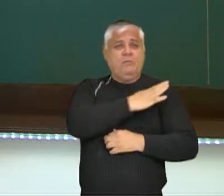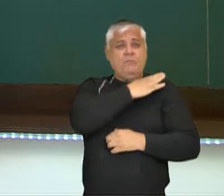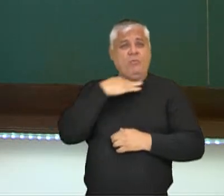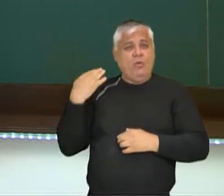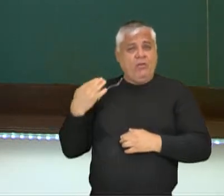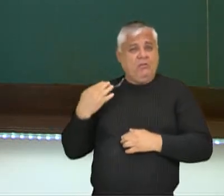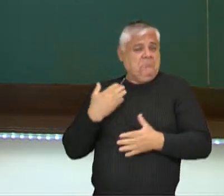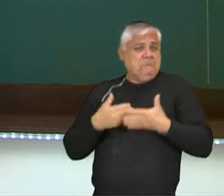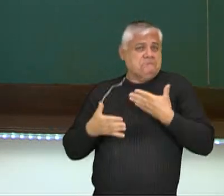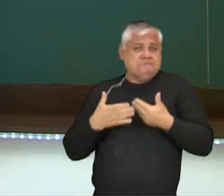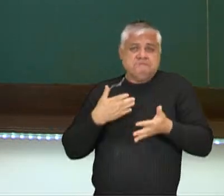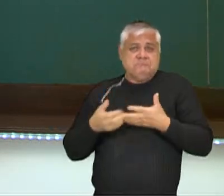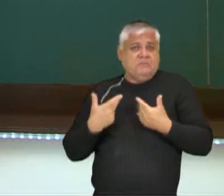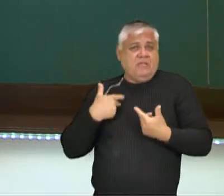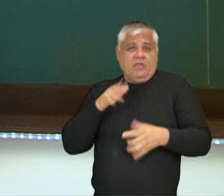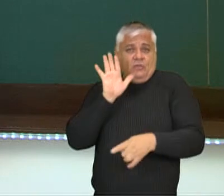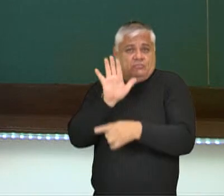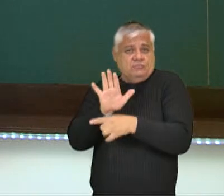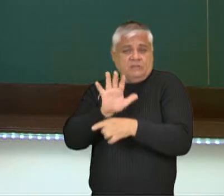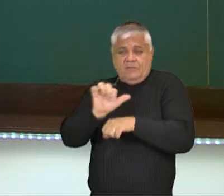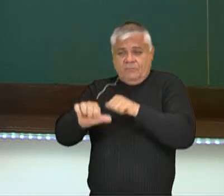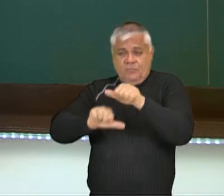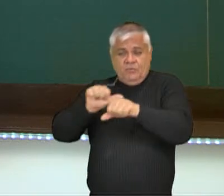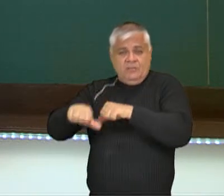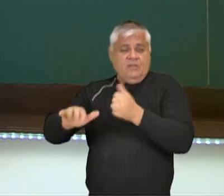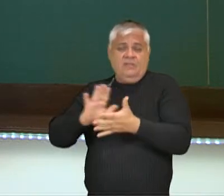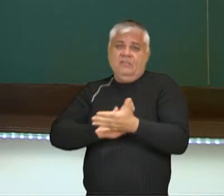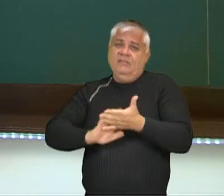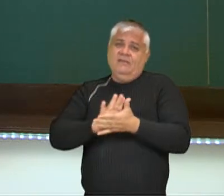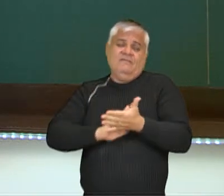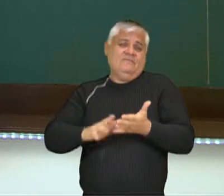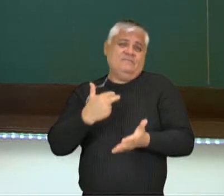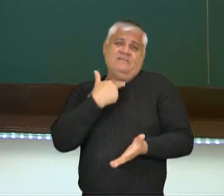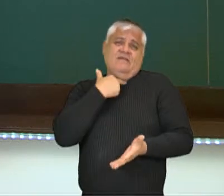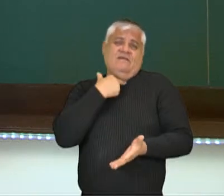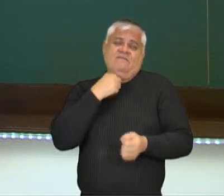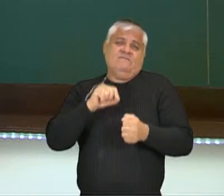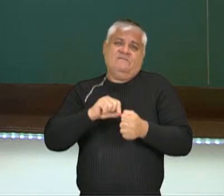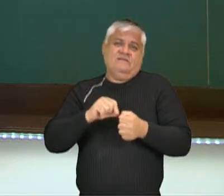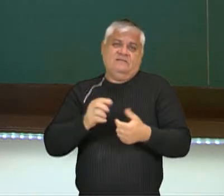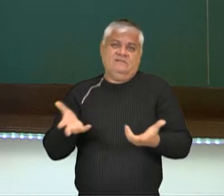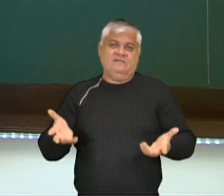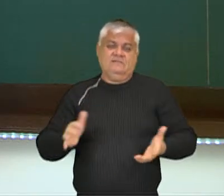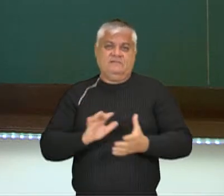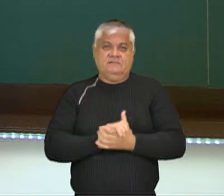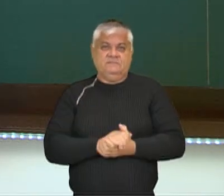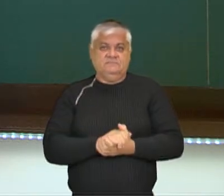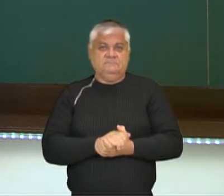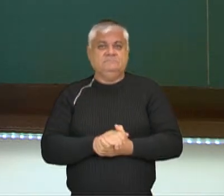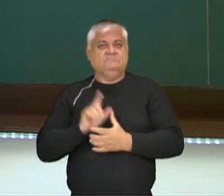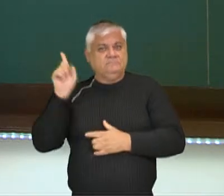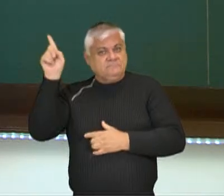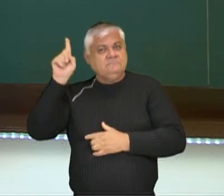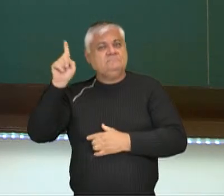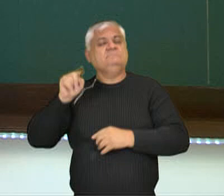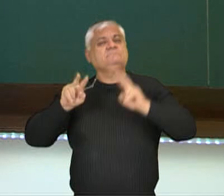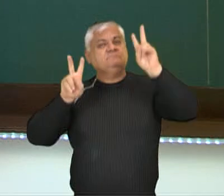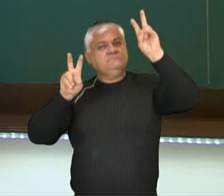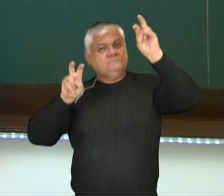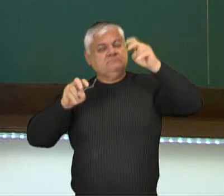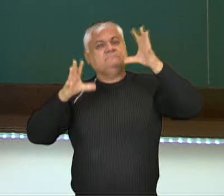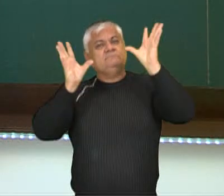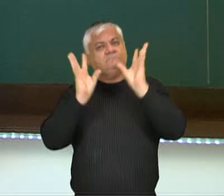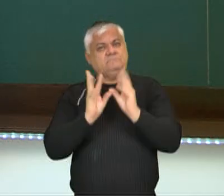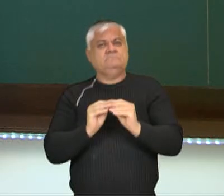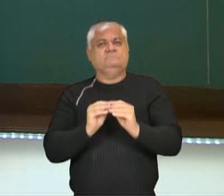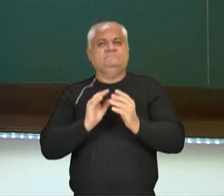não posso fazer nada para mudar os eventos que acontecem, né? Então, é isso que ela está dizendo aqui nesse trecho